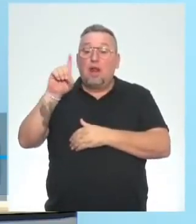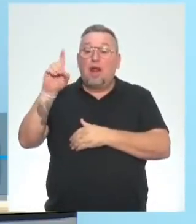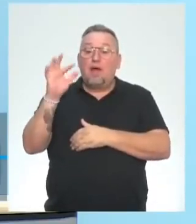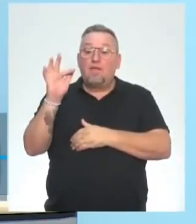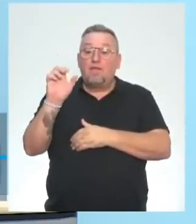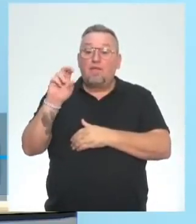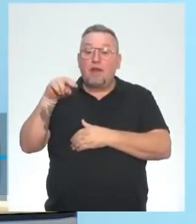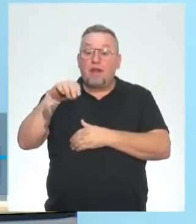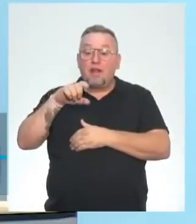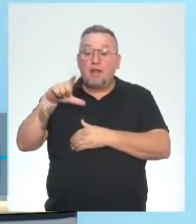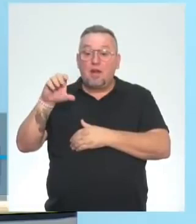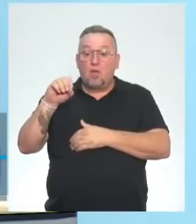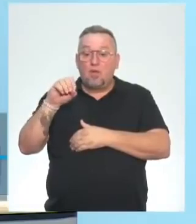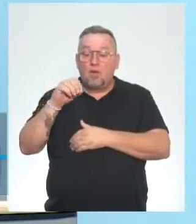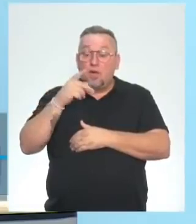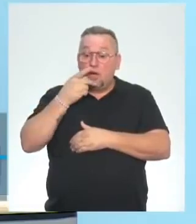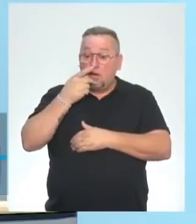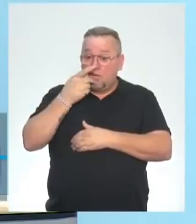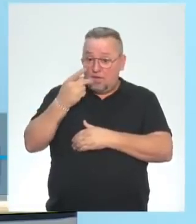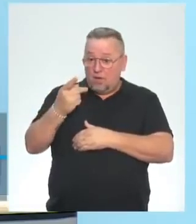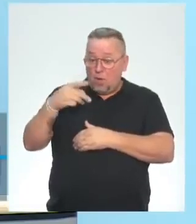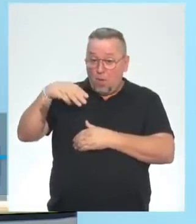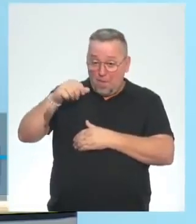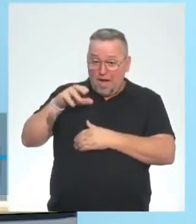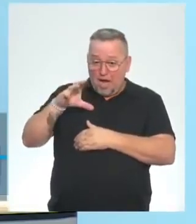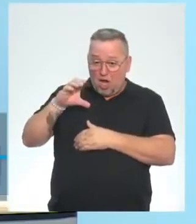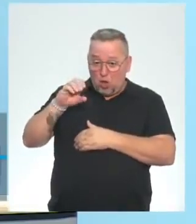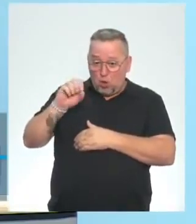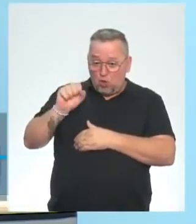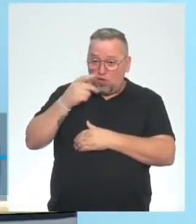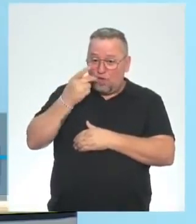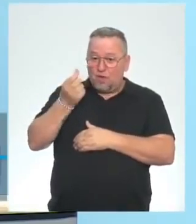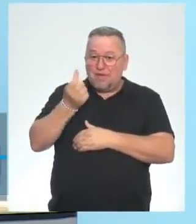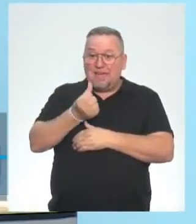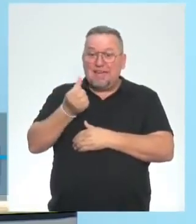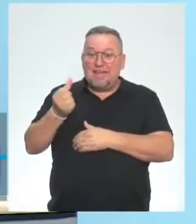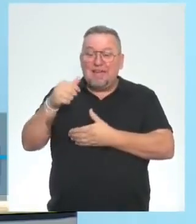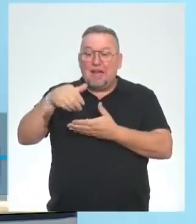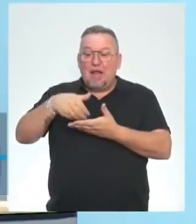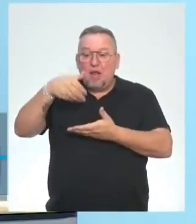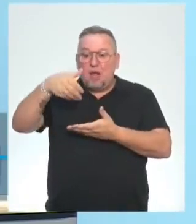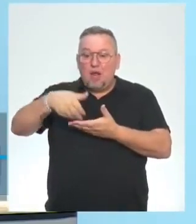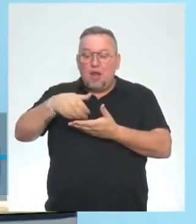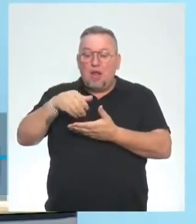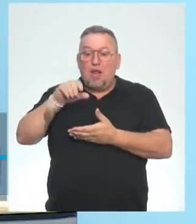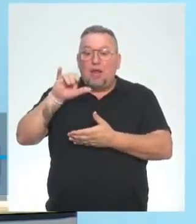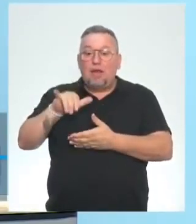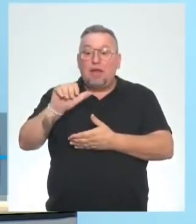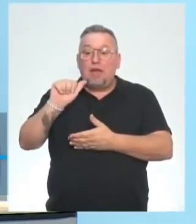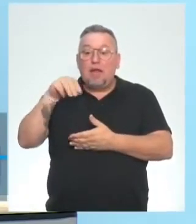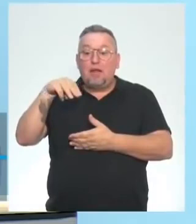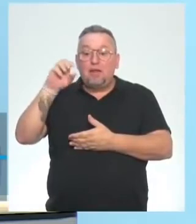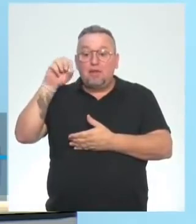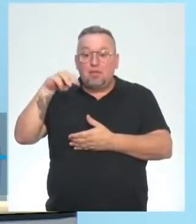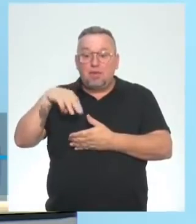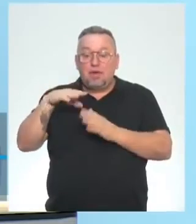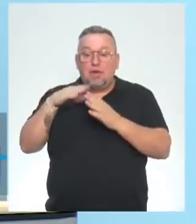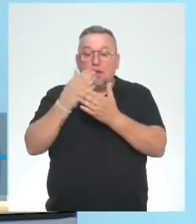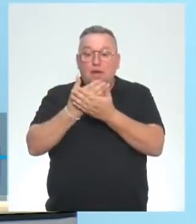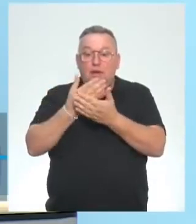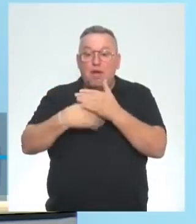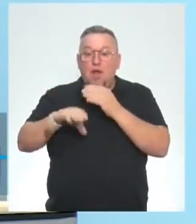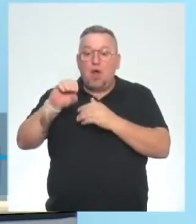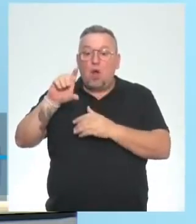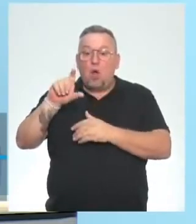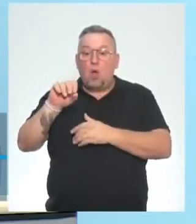falou que são 66 colheres, né? Boa. As alunas Yasmin, do 7º C, da Escola PEI